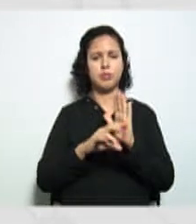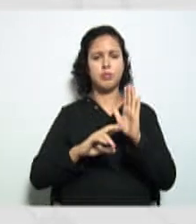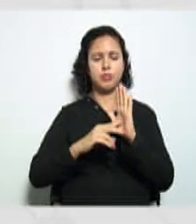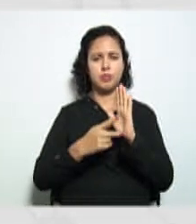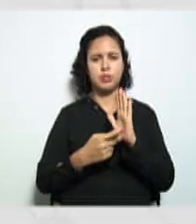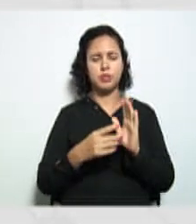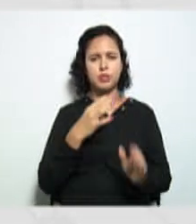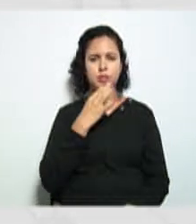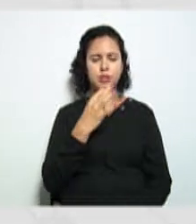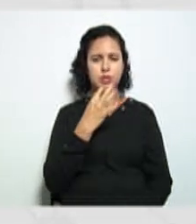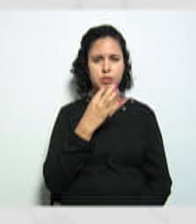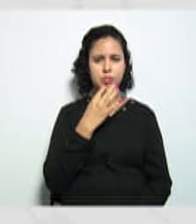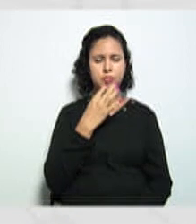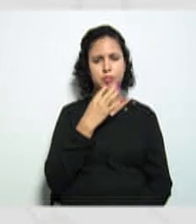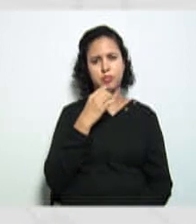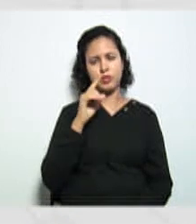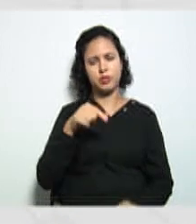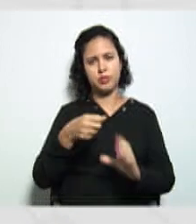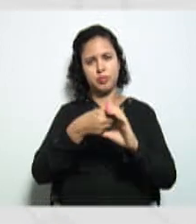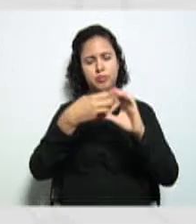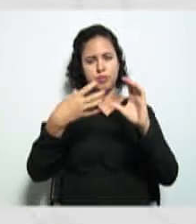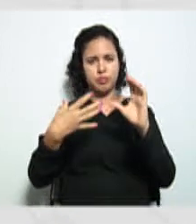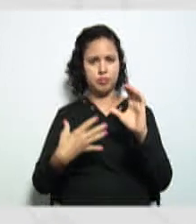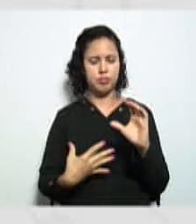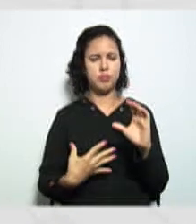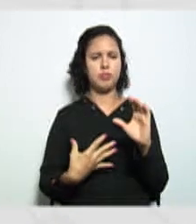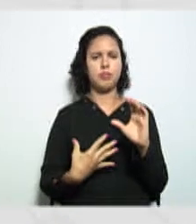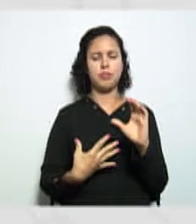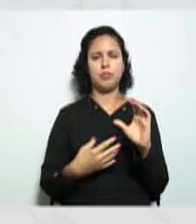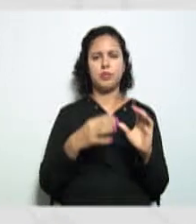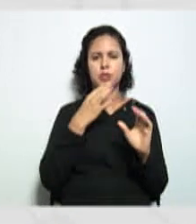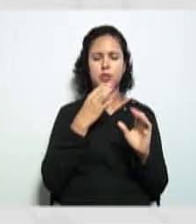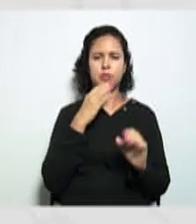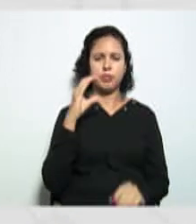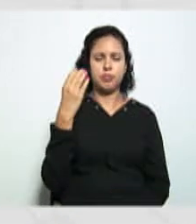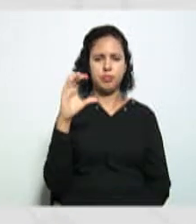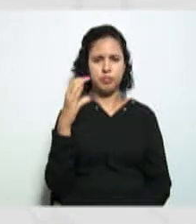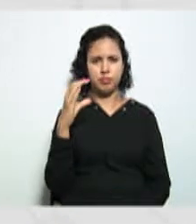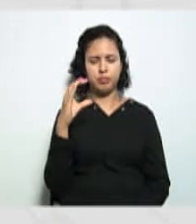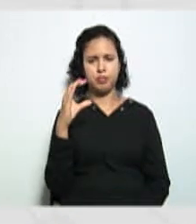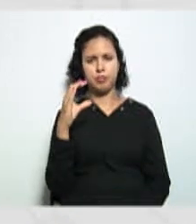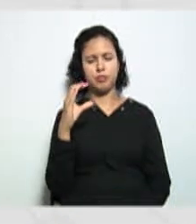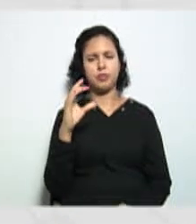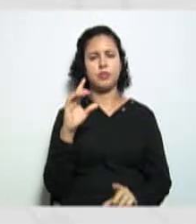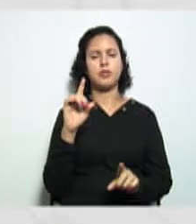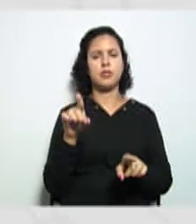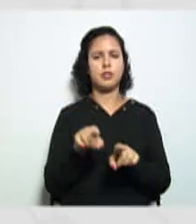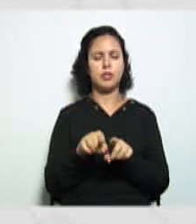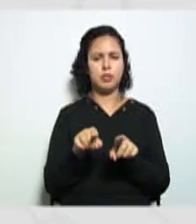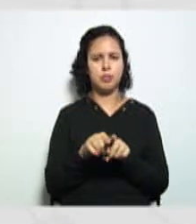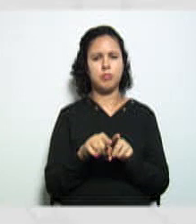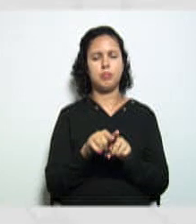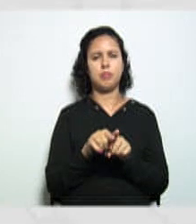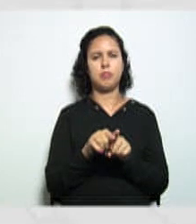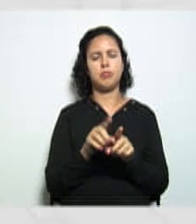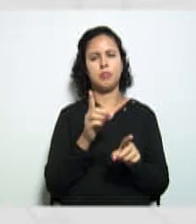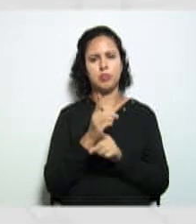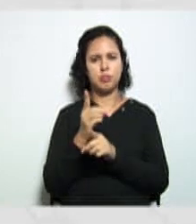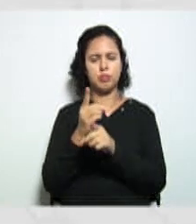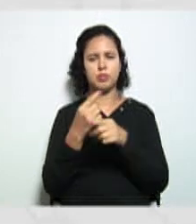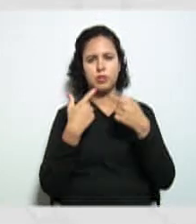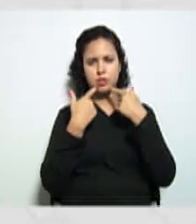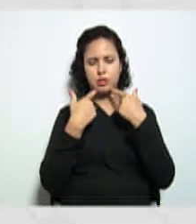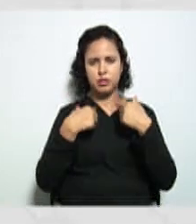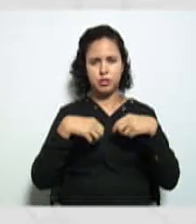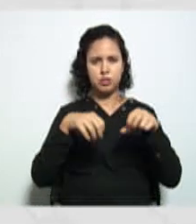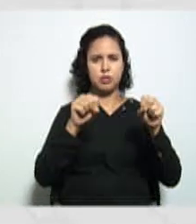pôde reconhecer os princípios e as características do conhecimento científico, além de identificar a linguagem a